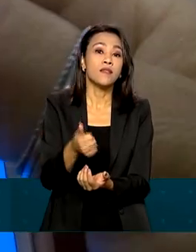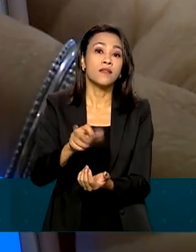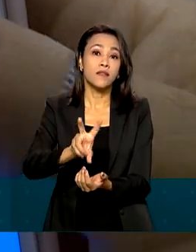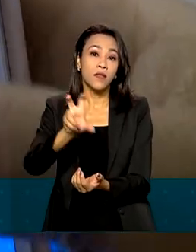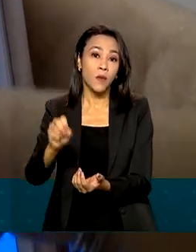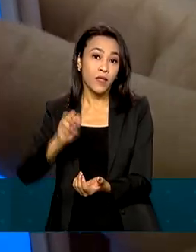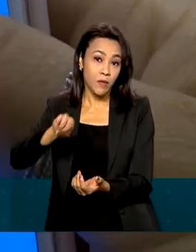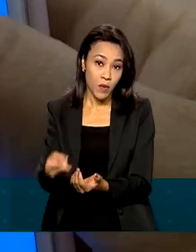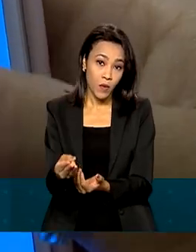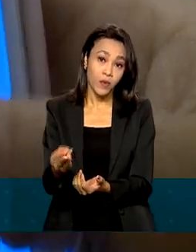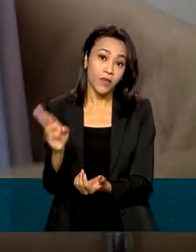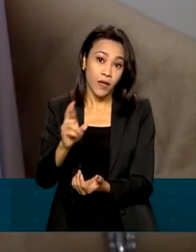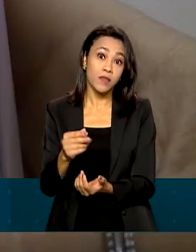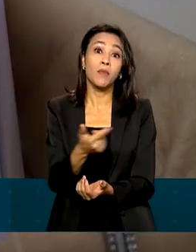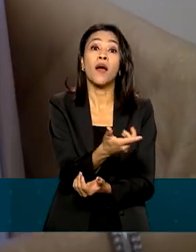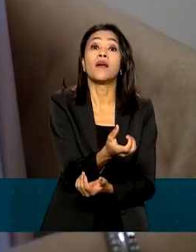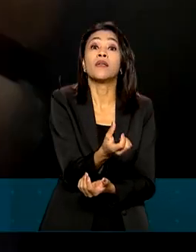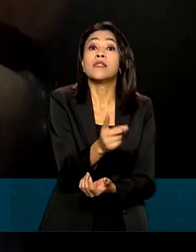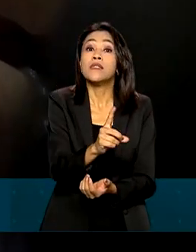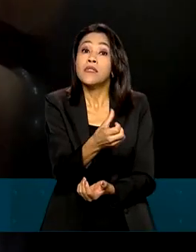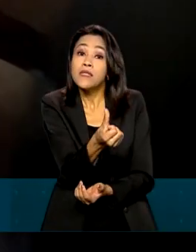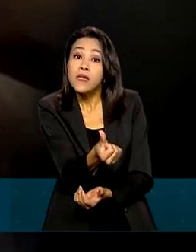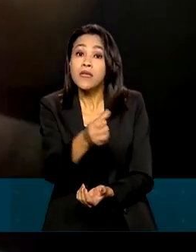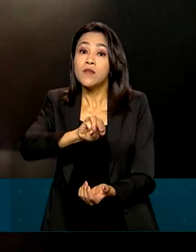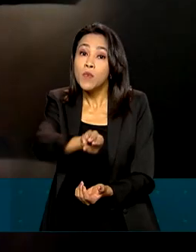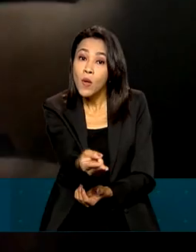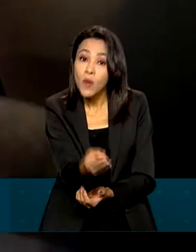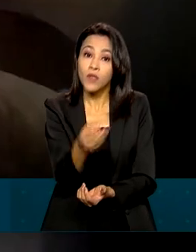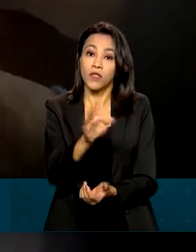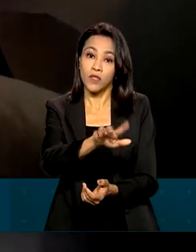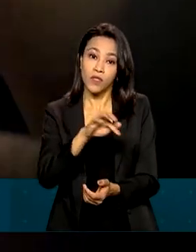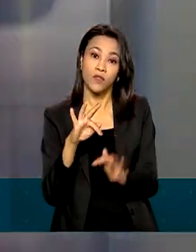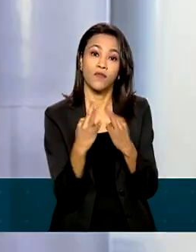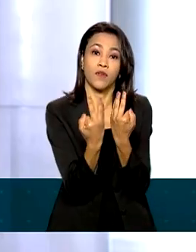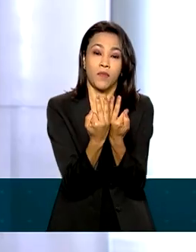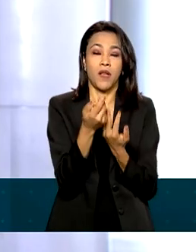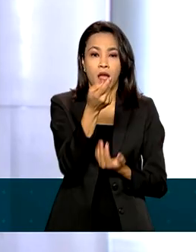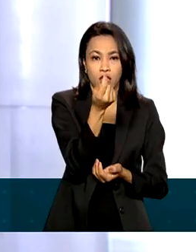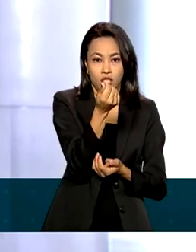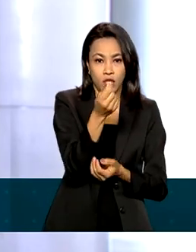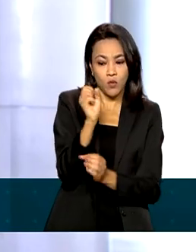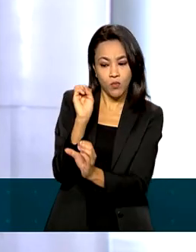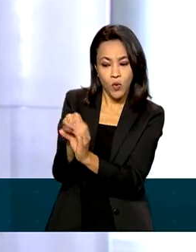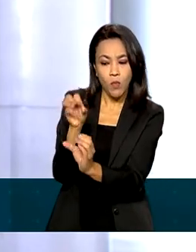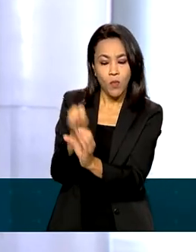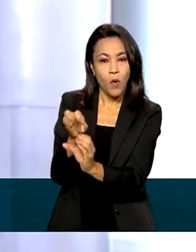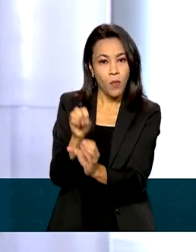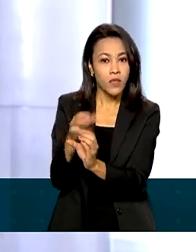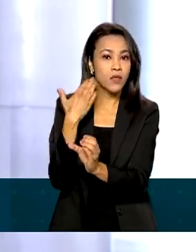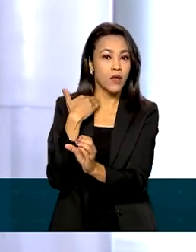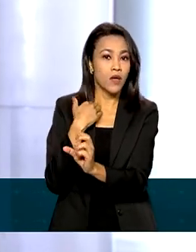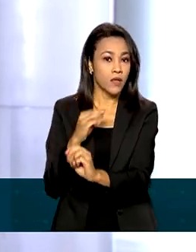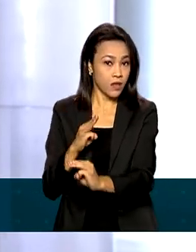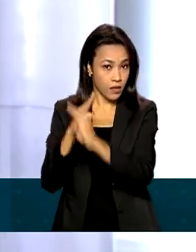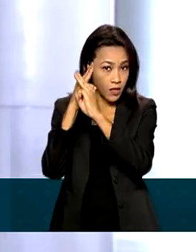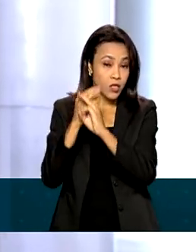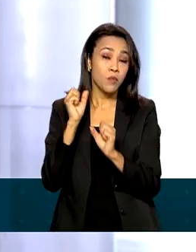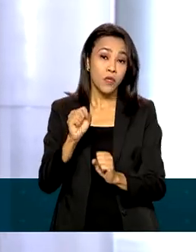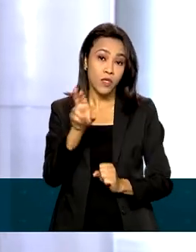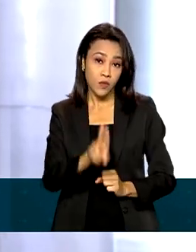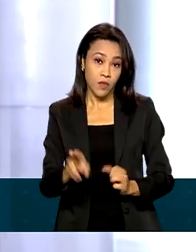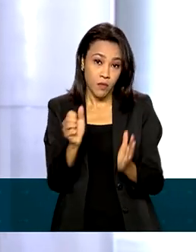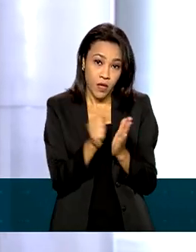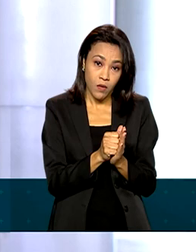6 milhões de famílias, O dinheiro é depositado em uma conta poupança digital da Caixa e pode ser movimentado pelo aplicativo